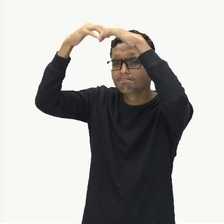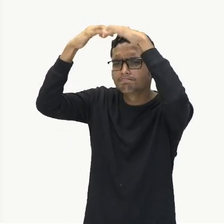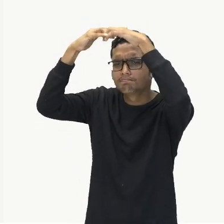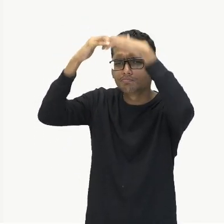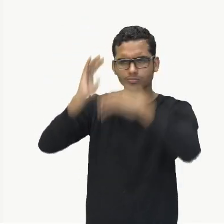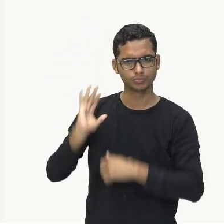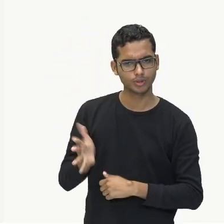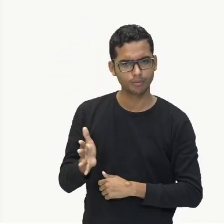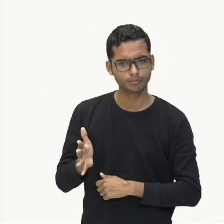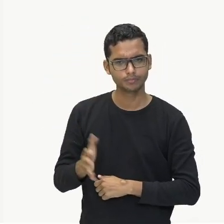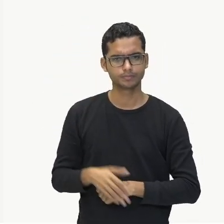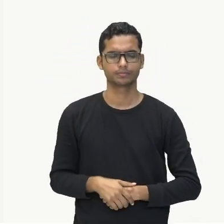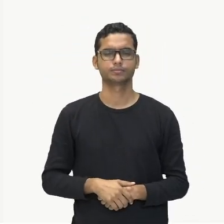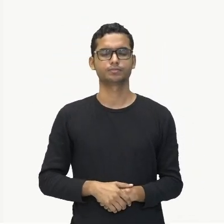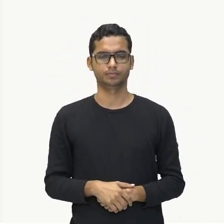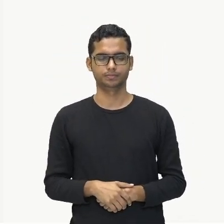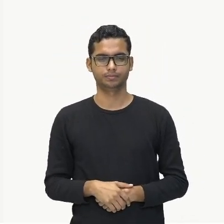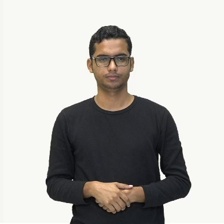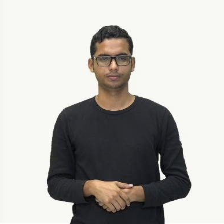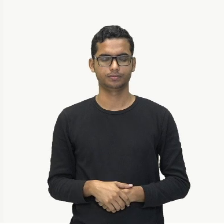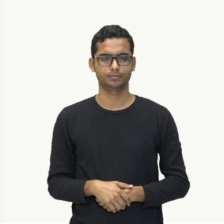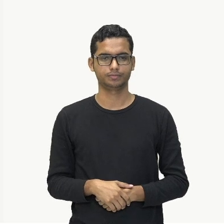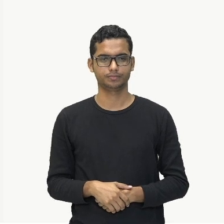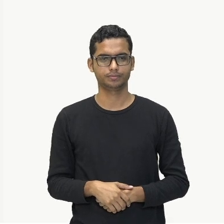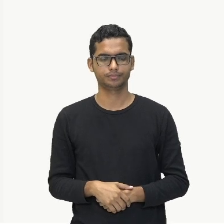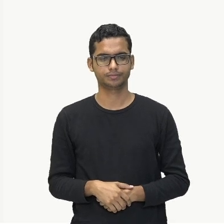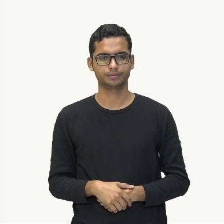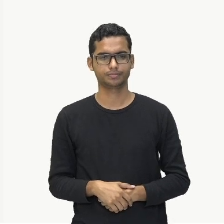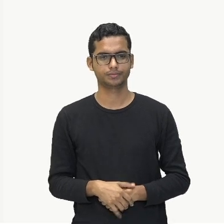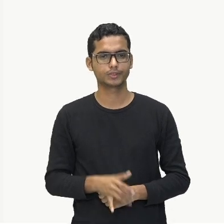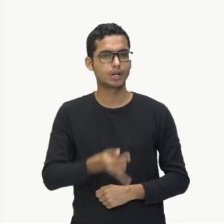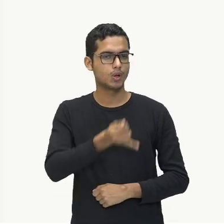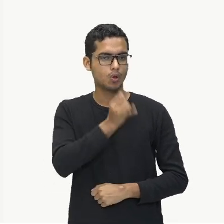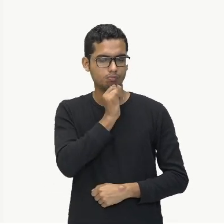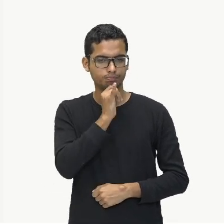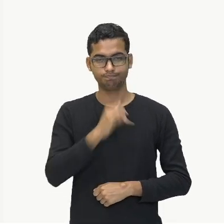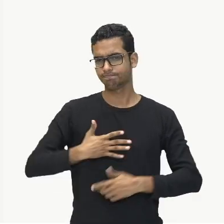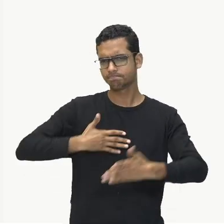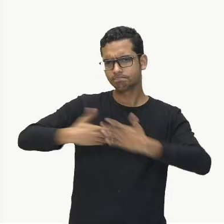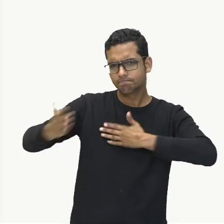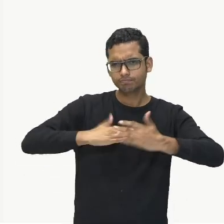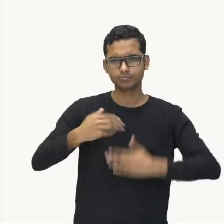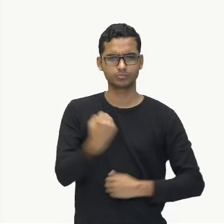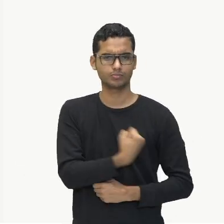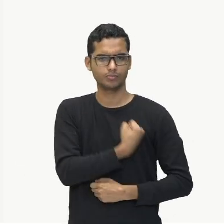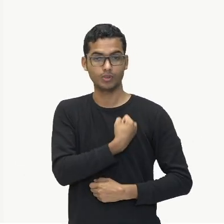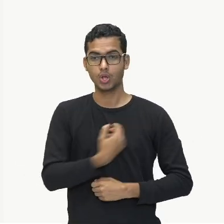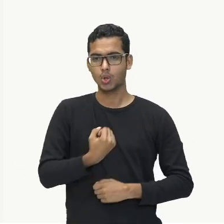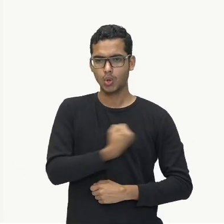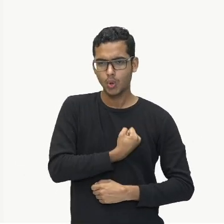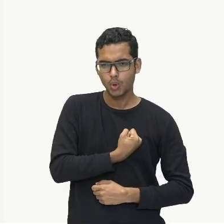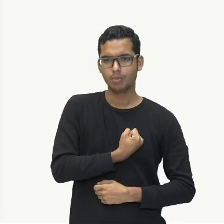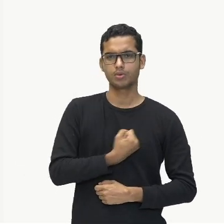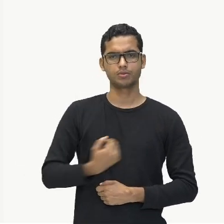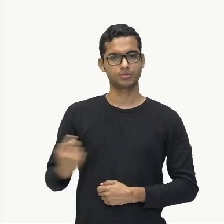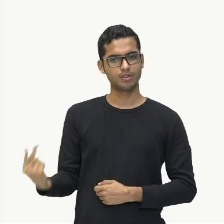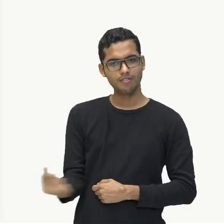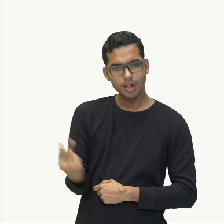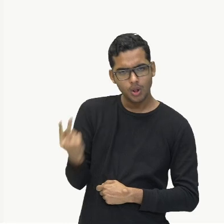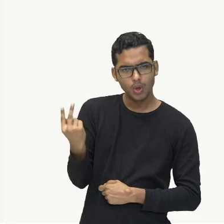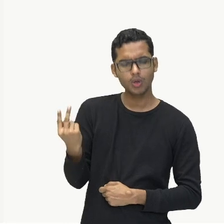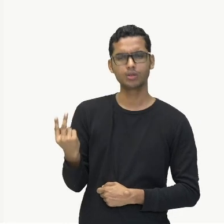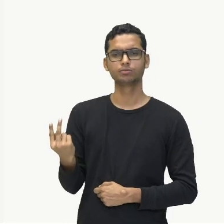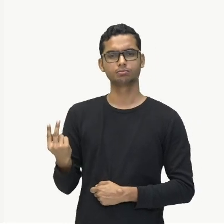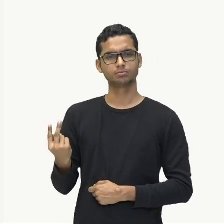Se eu, por exemplo, colocar aqui qualquer valor nessa interrogação, será que eu